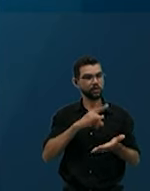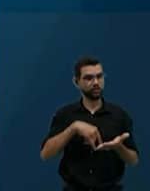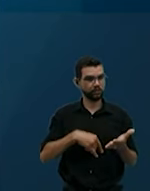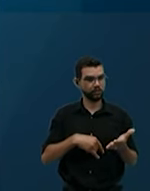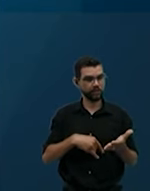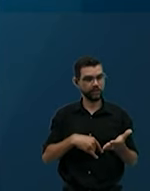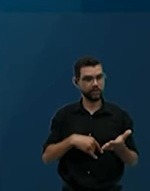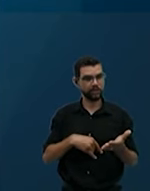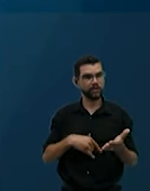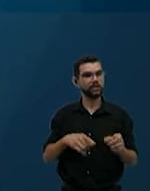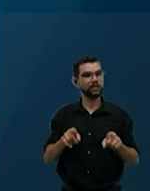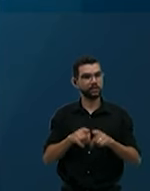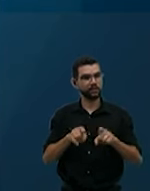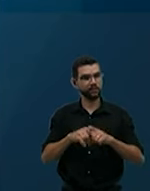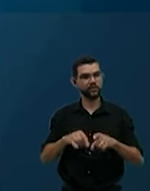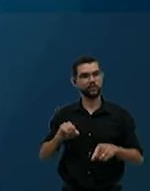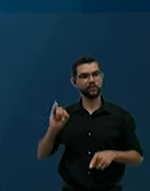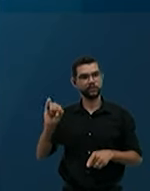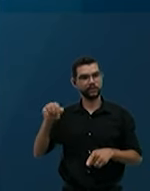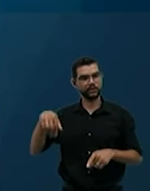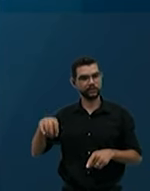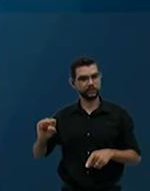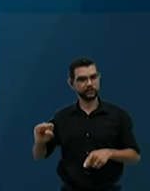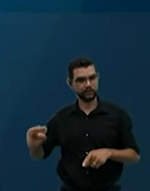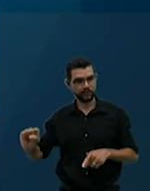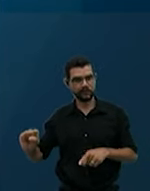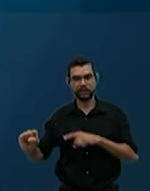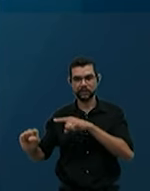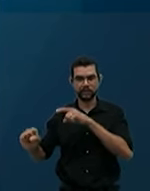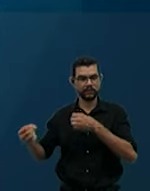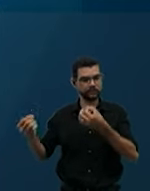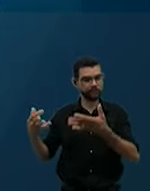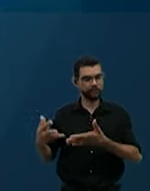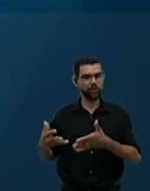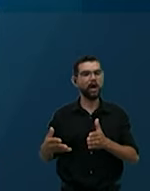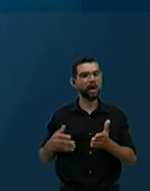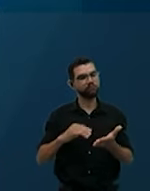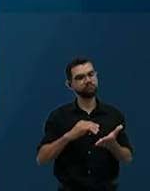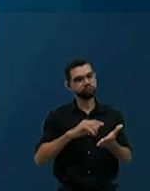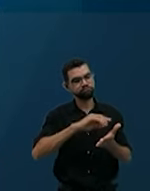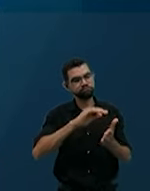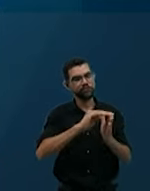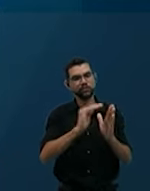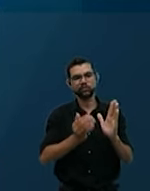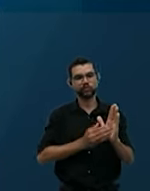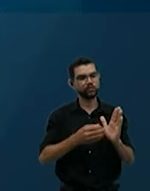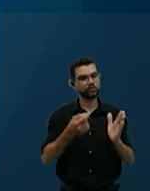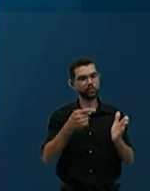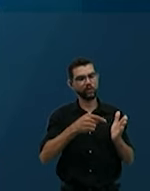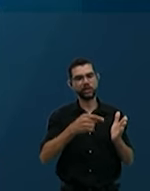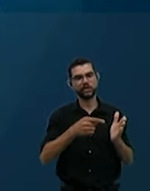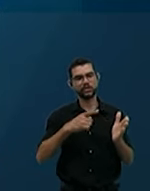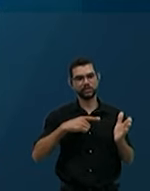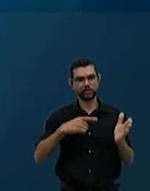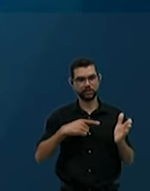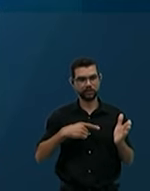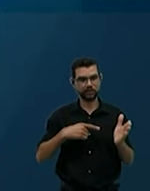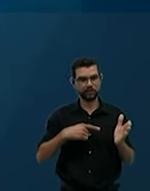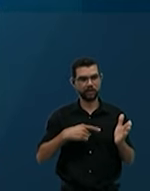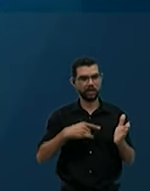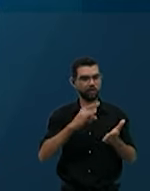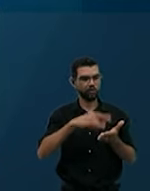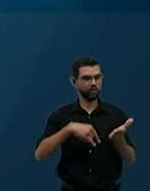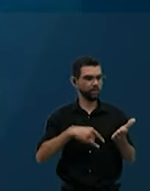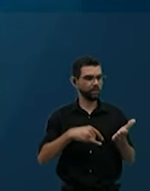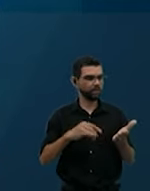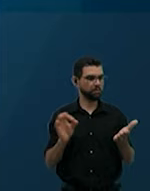estava correta e esse laudo produzido se deu por necessidade de instruir melhor esse processo judicial